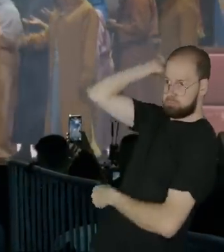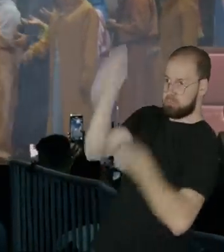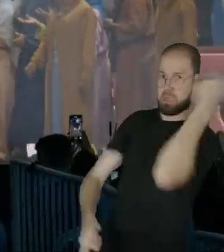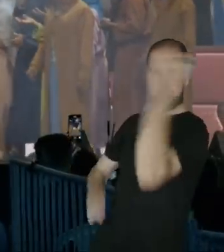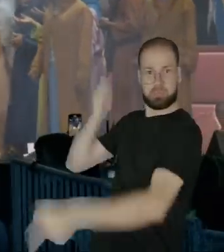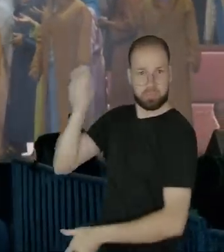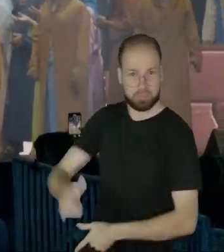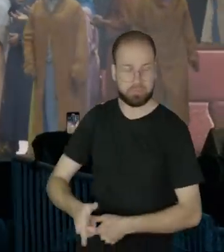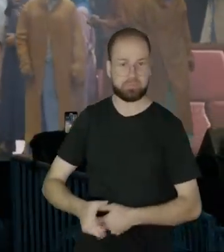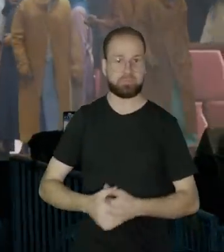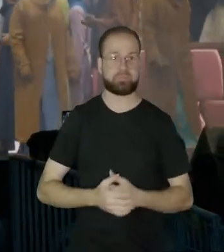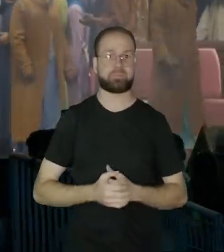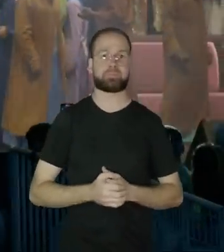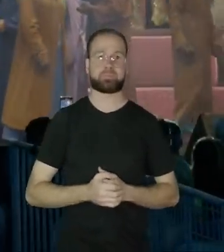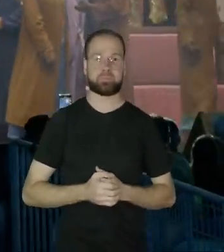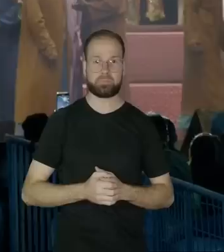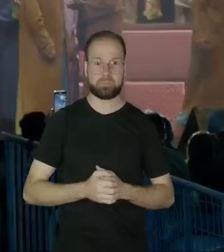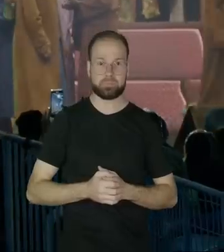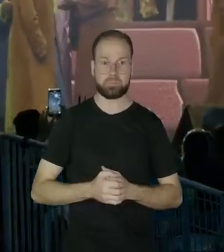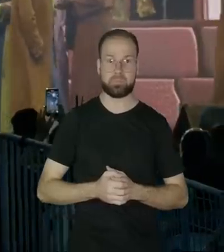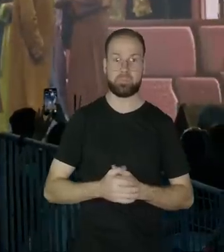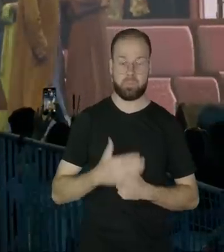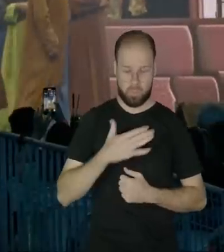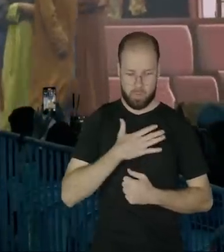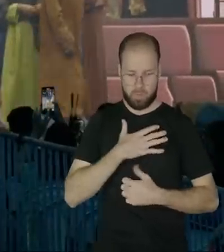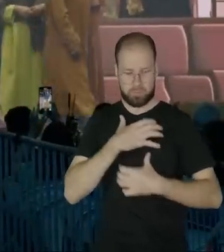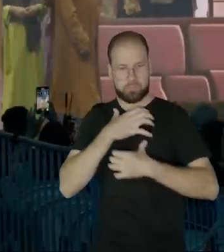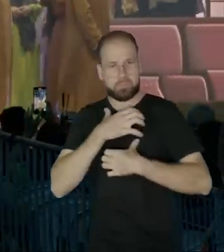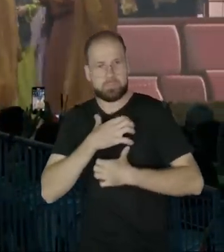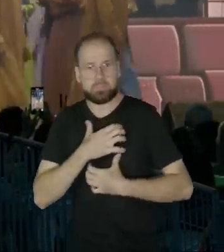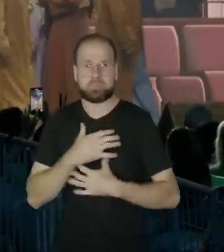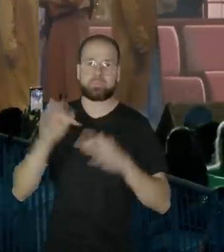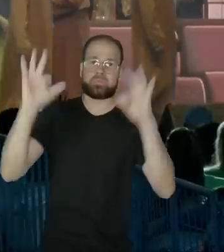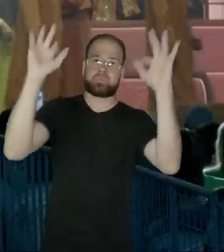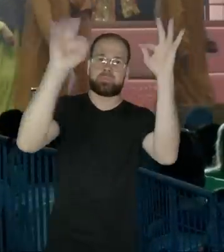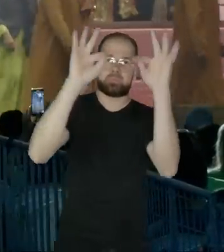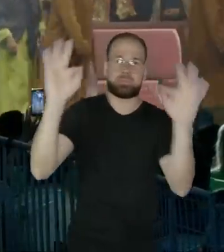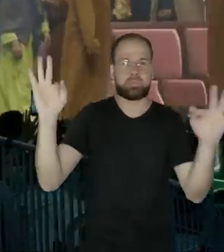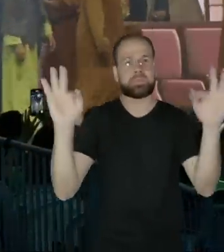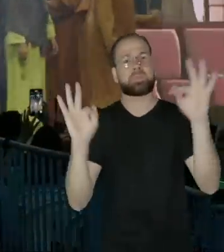Muito alegre eu te pedi o que era meu,